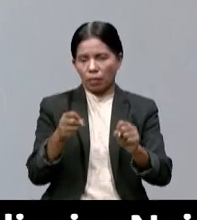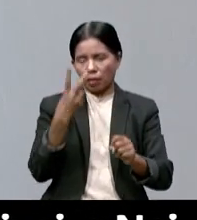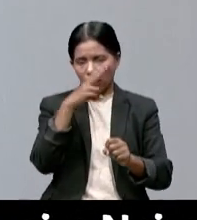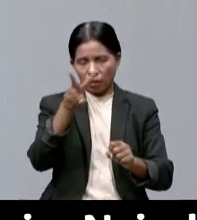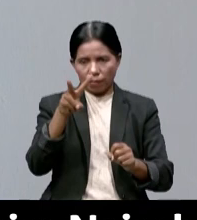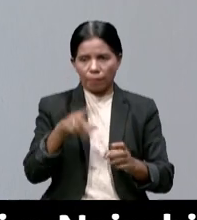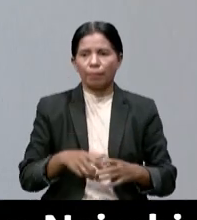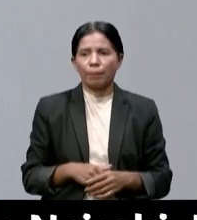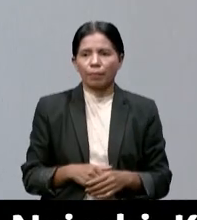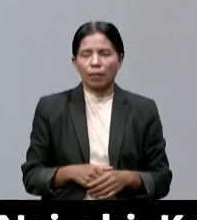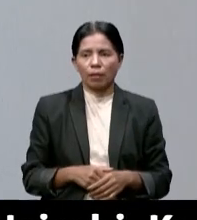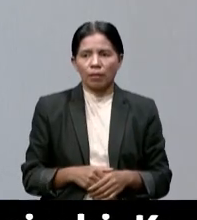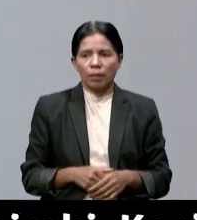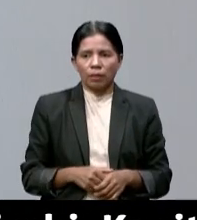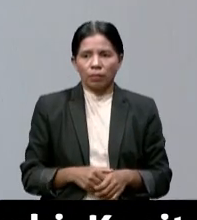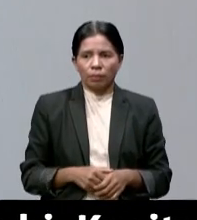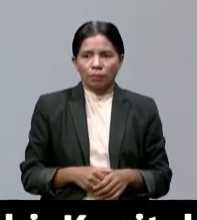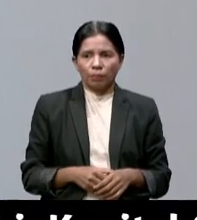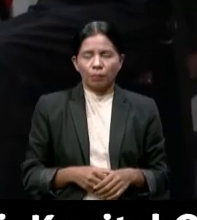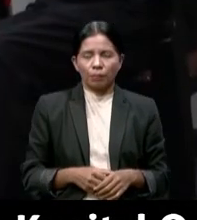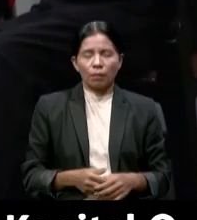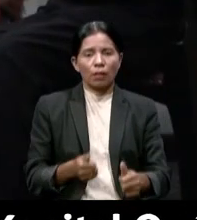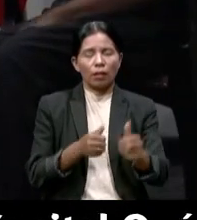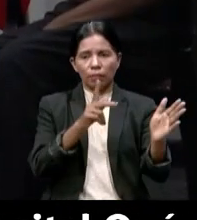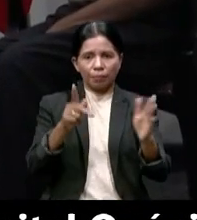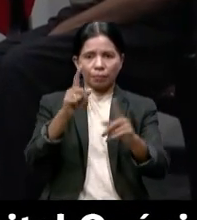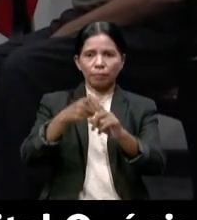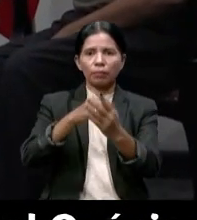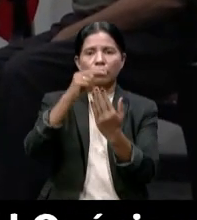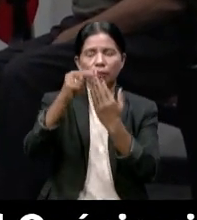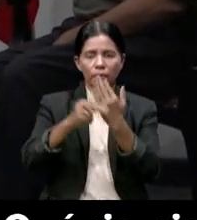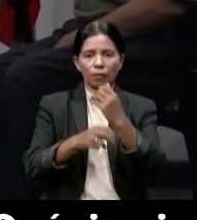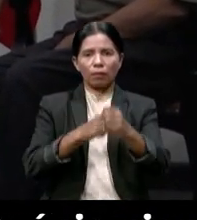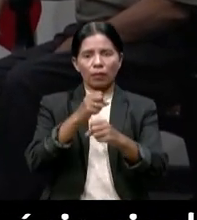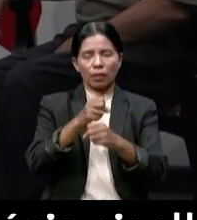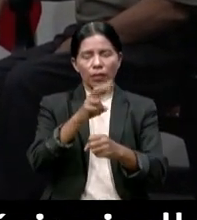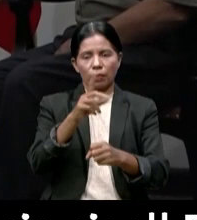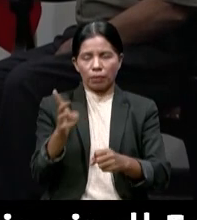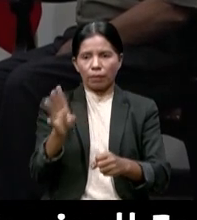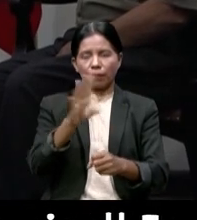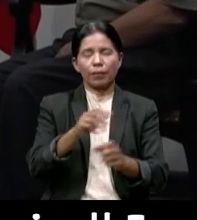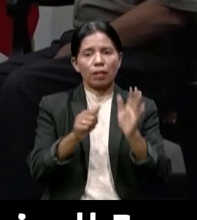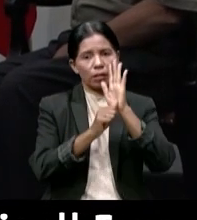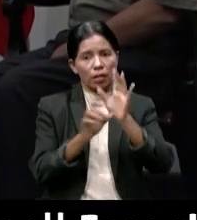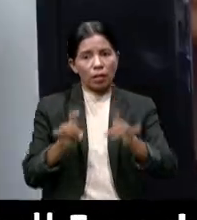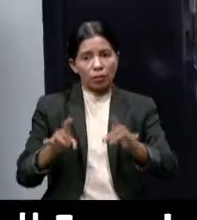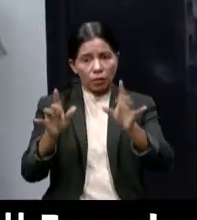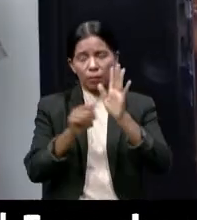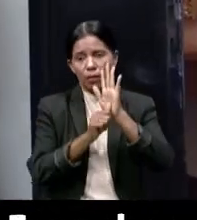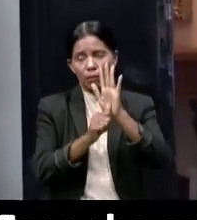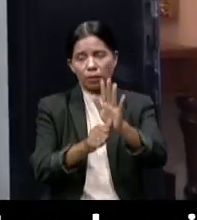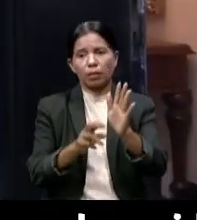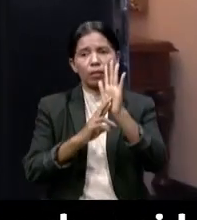what Timor-Leste's vision is for this project. Tur plano iha fulang novembro tinane, Governo Australia se apresenta relatório